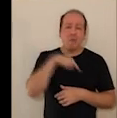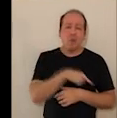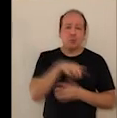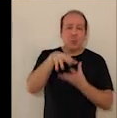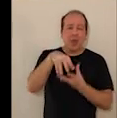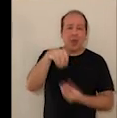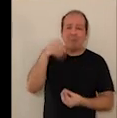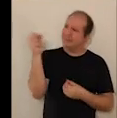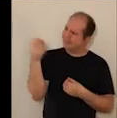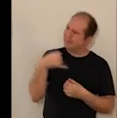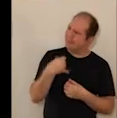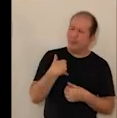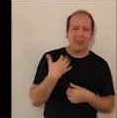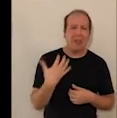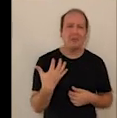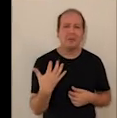Já disse que sim.